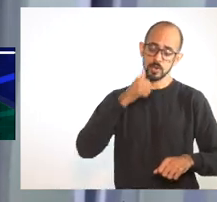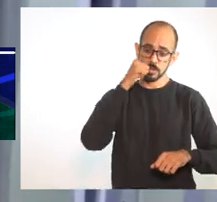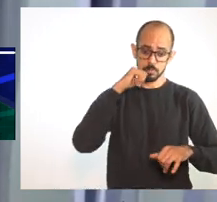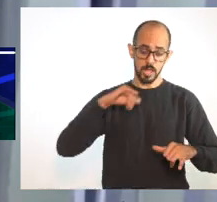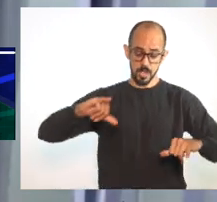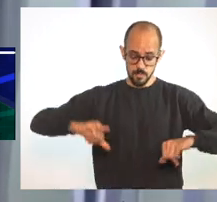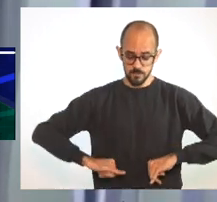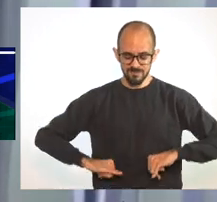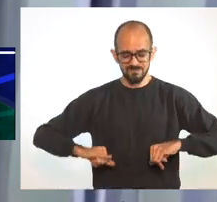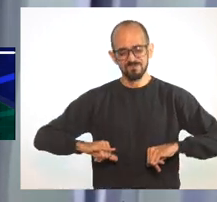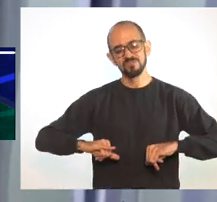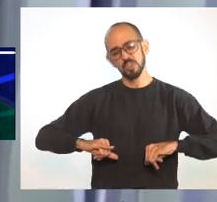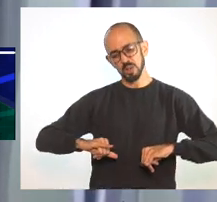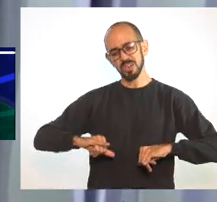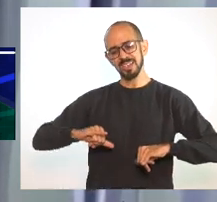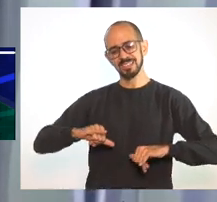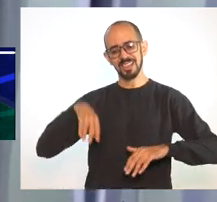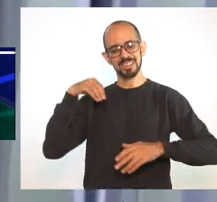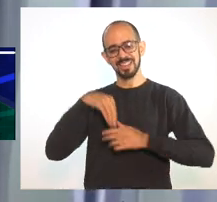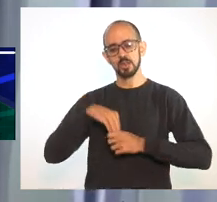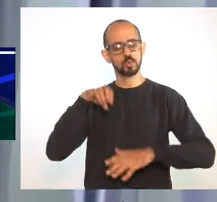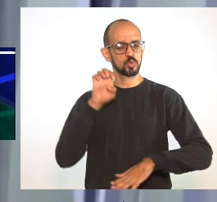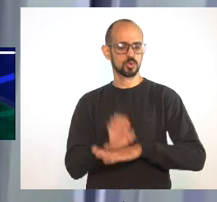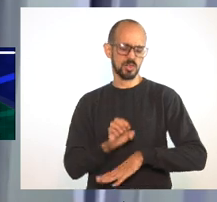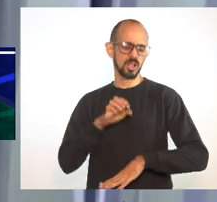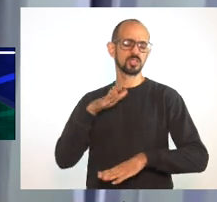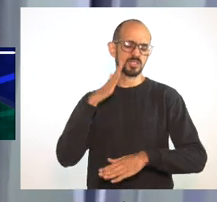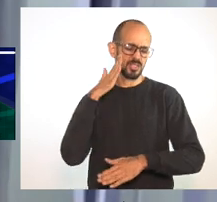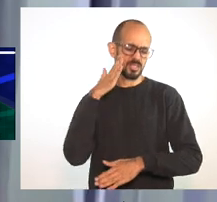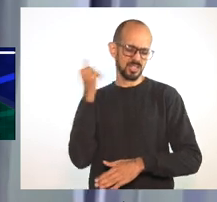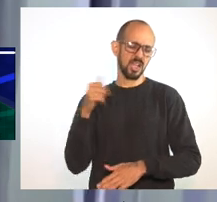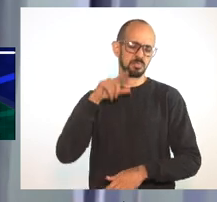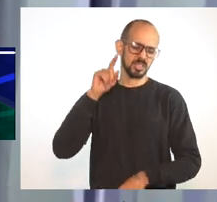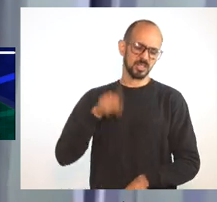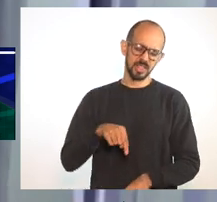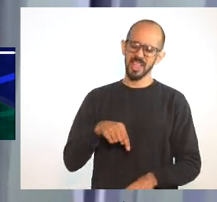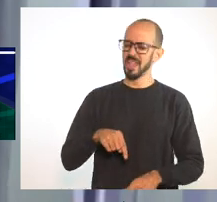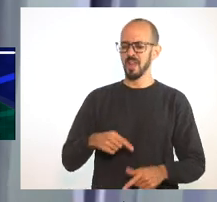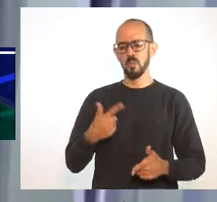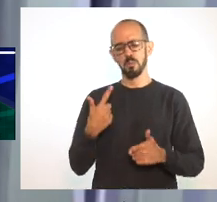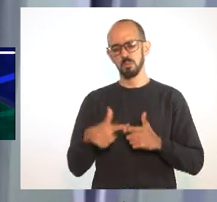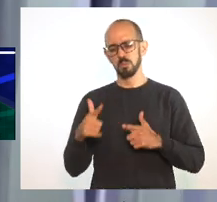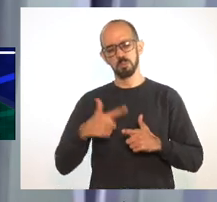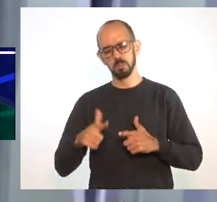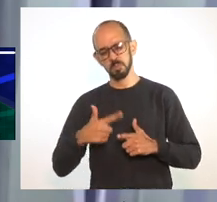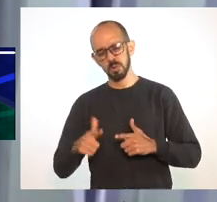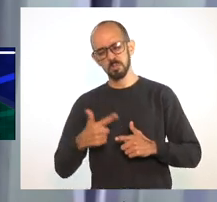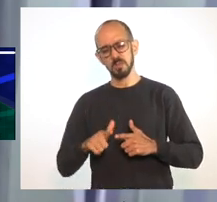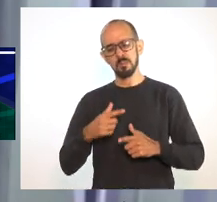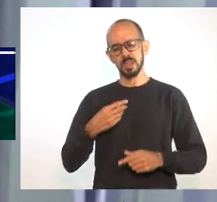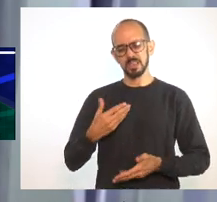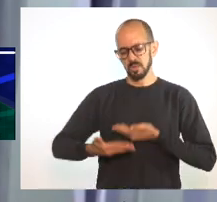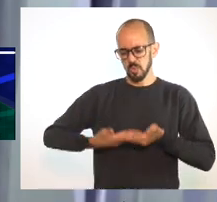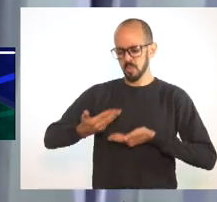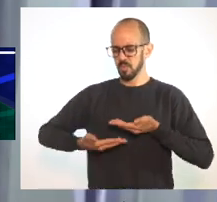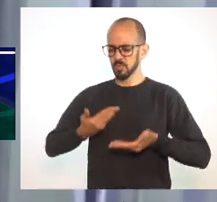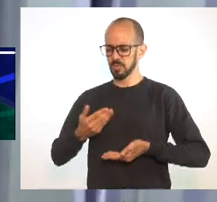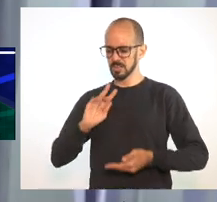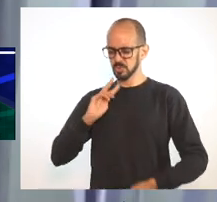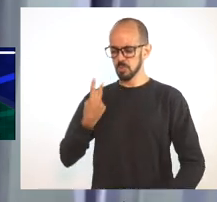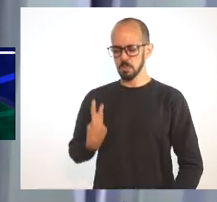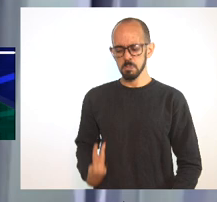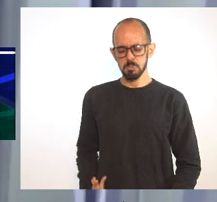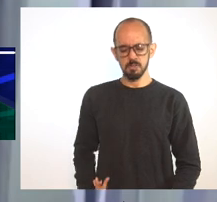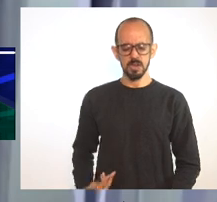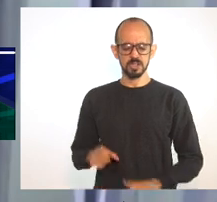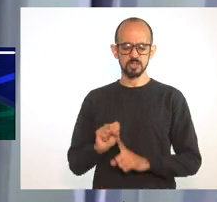Estado. Nós já sabemos o que isso representa. É um dos maiores dramas da convivência humana, da convivência social hoje